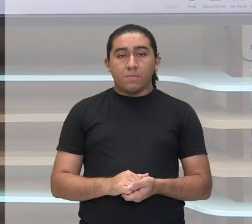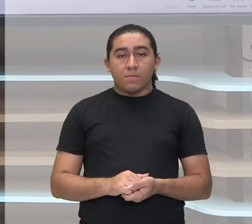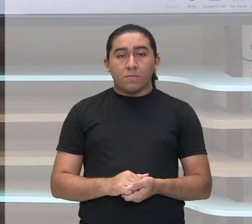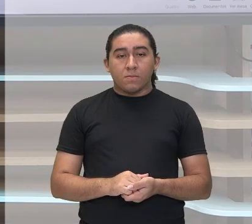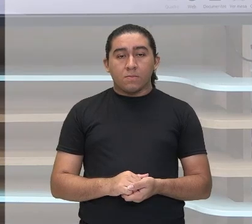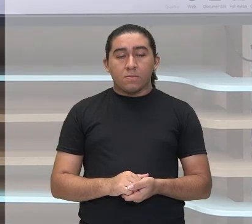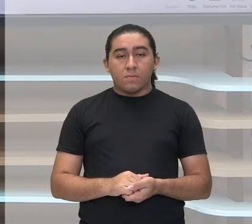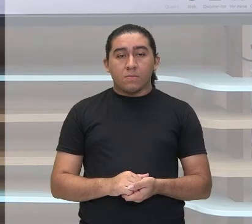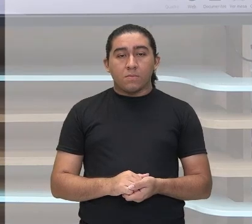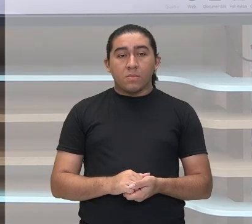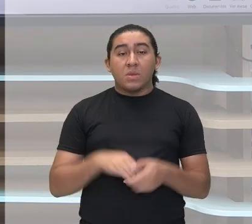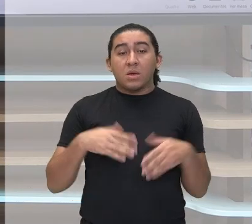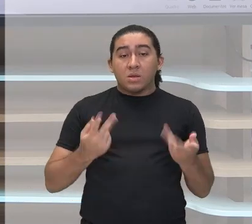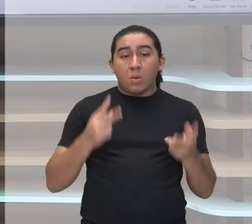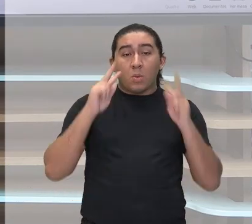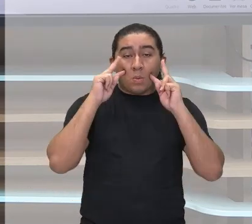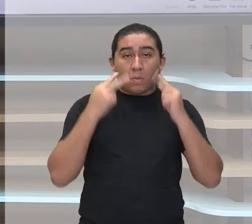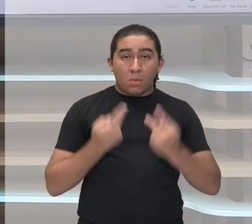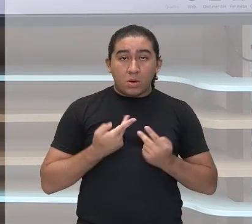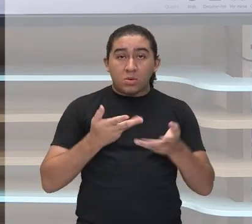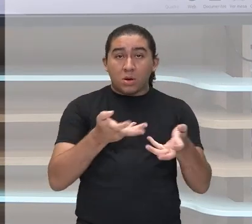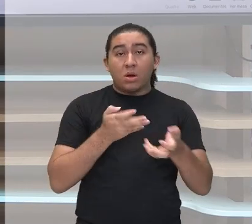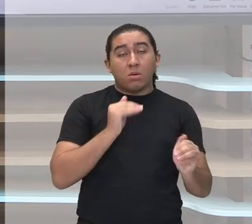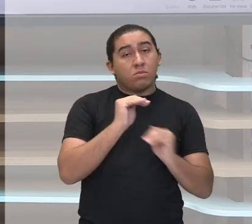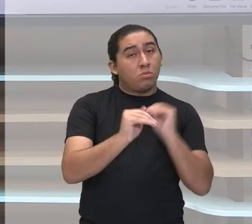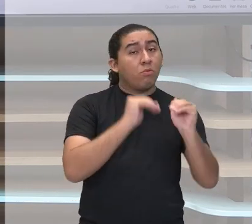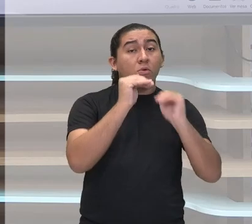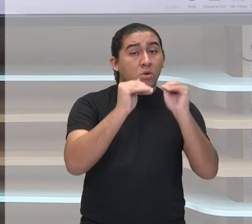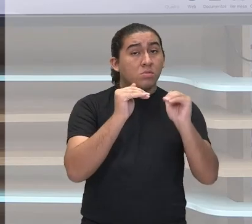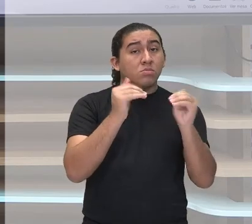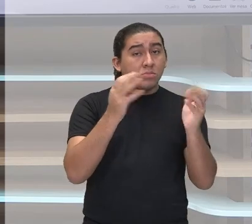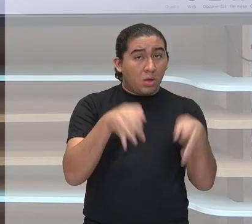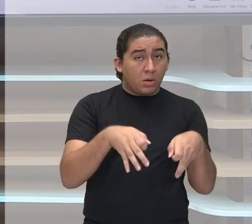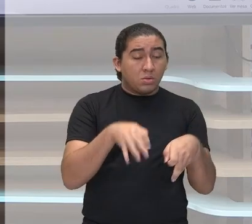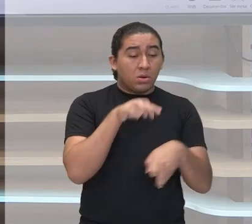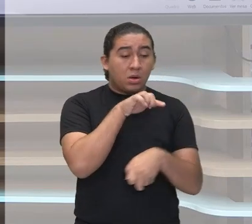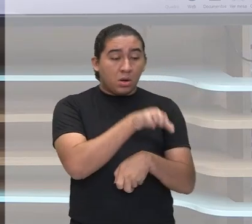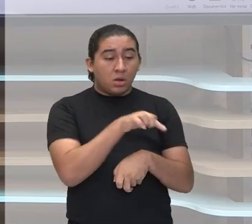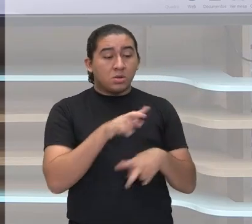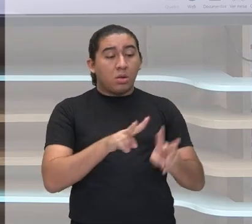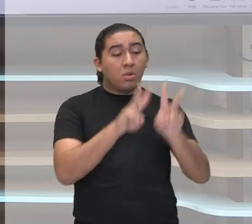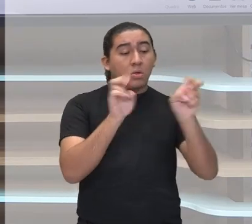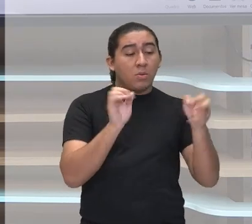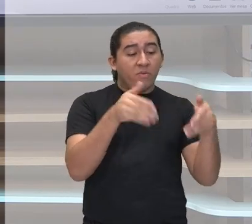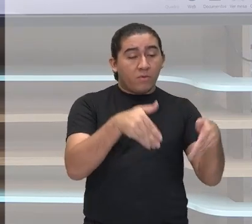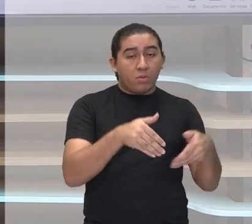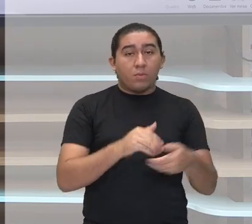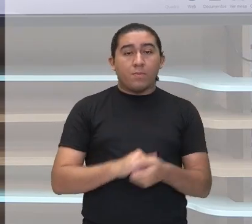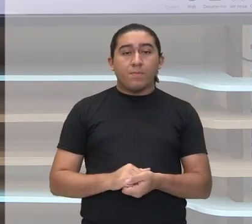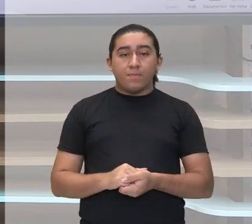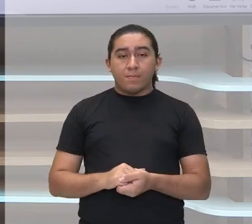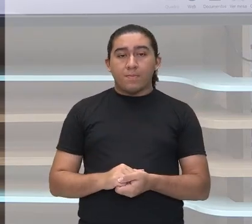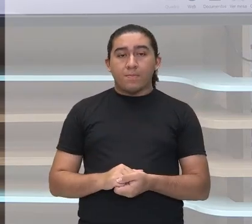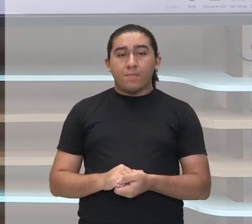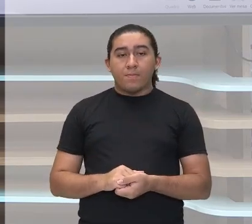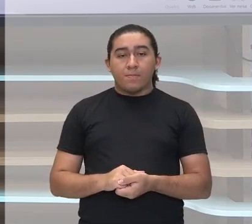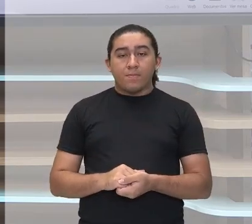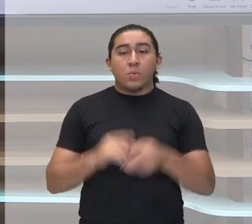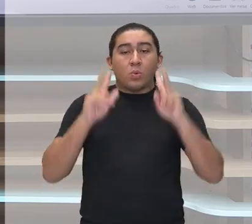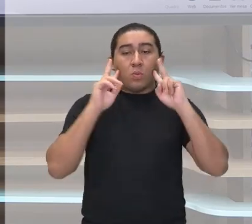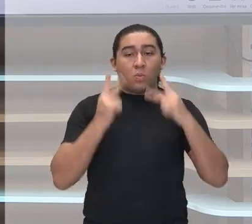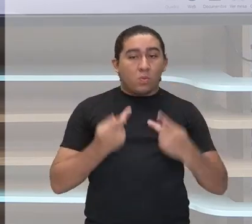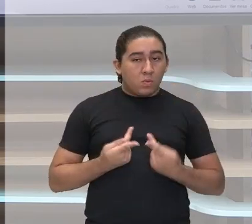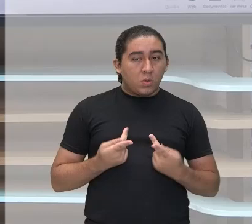do ser humano evoluir na vida, e o naturalismo ele trabalha com isso. Tanto o ser humano